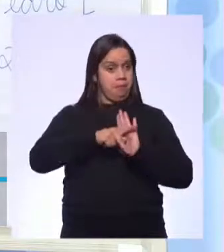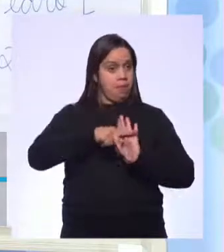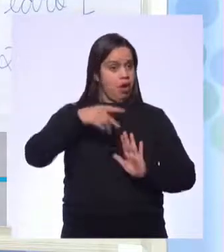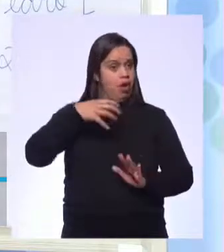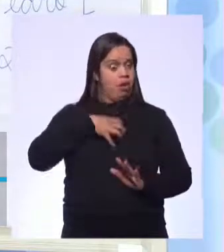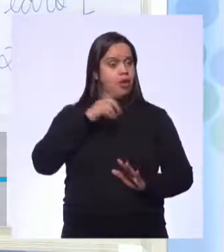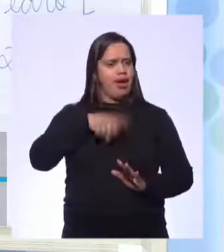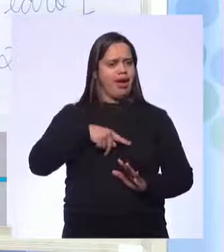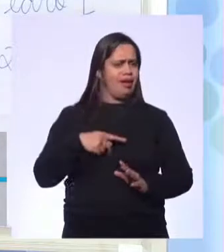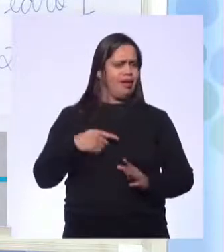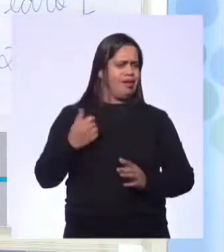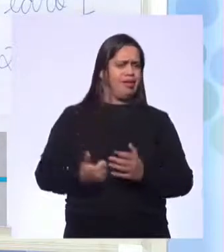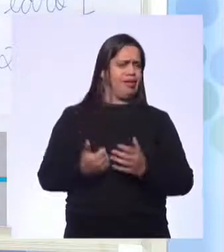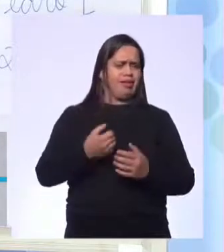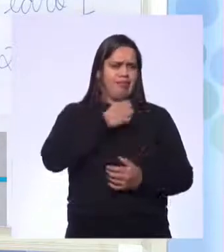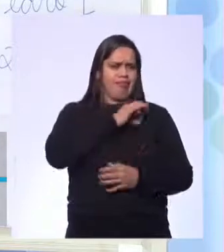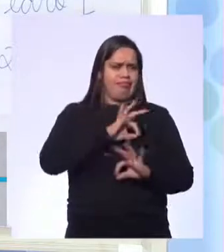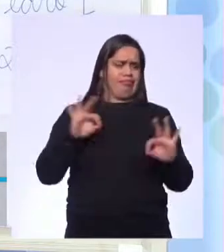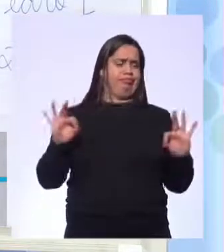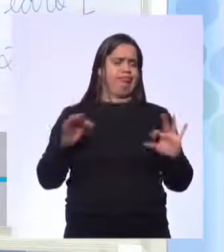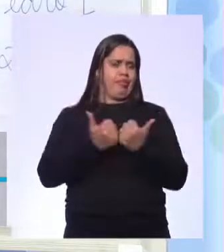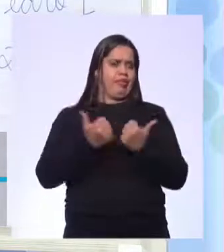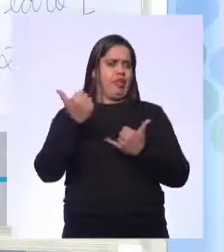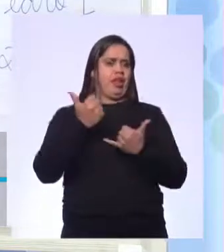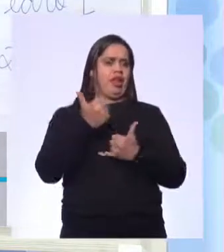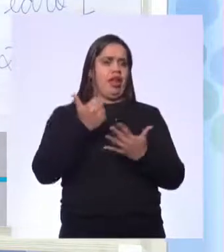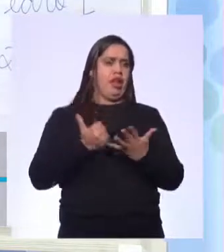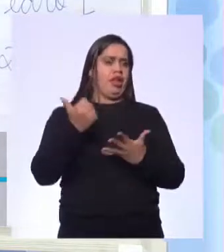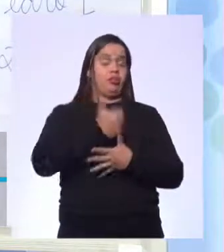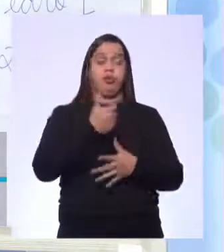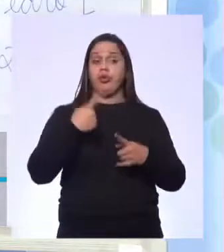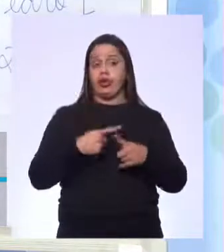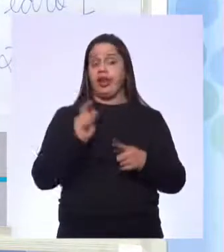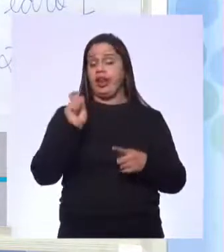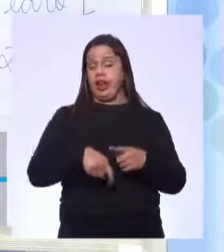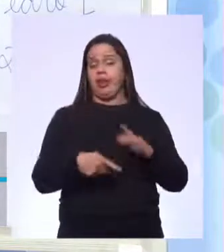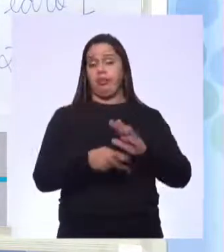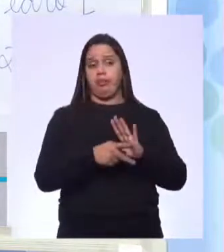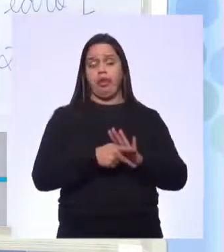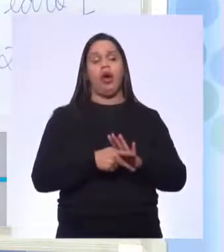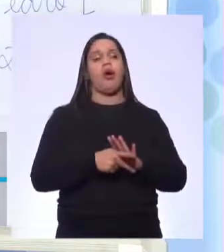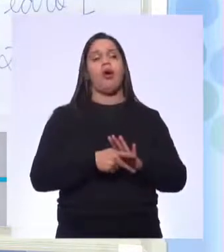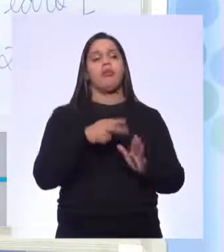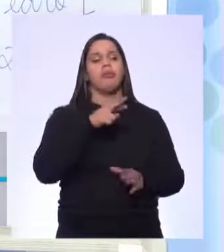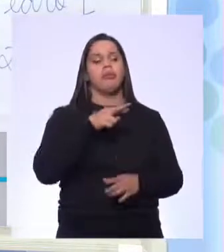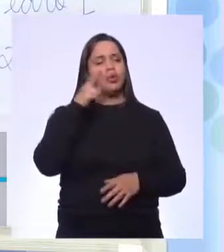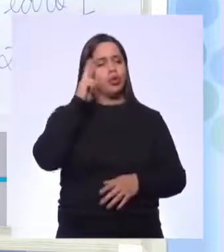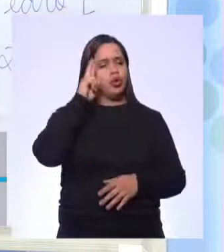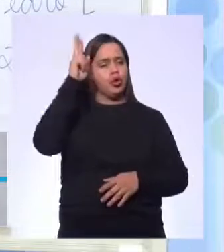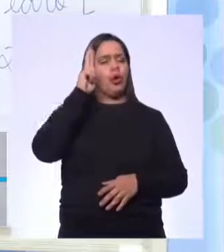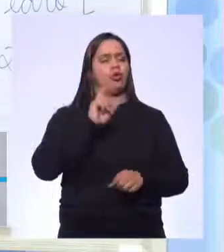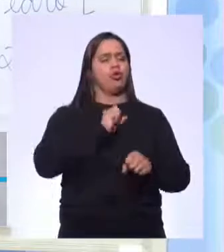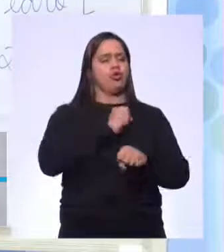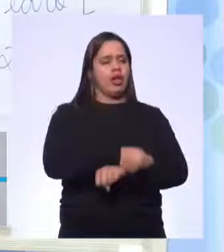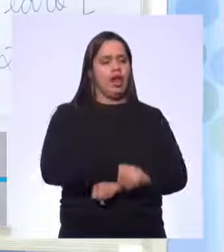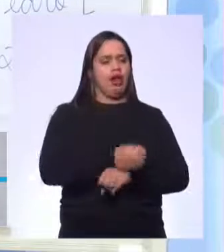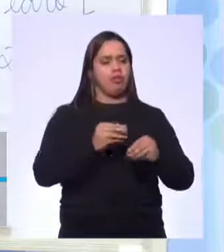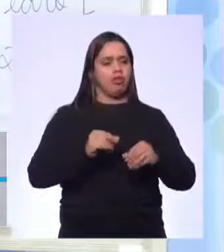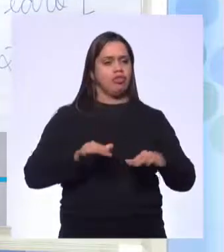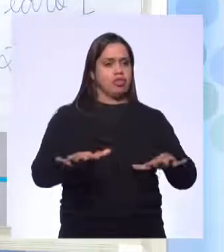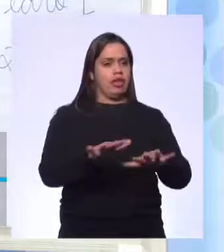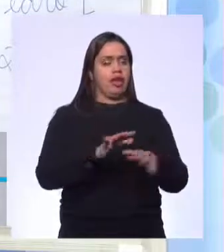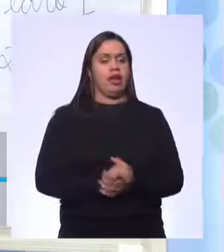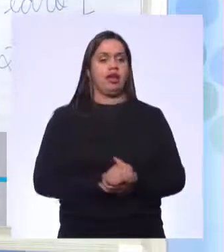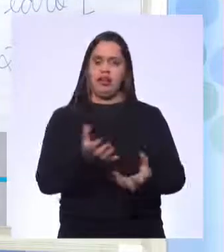vantajoso. Provavelmente eles deviam ser donos de escravos, donos de terras. Então, vocês acham que eles iam querer que a escravidão fosse abolida?